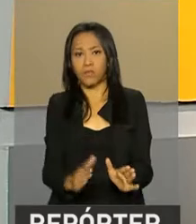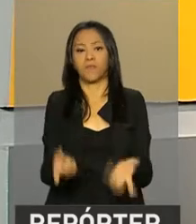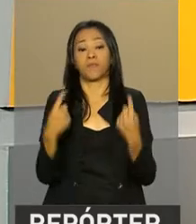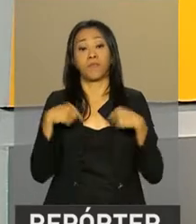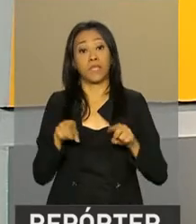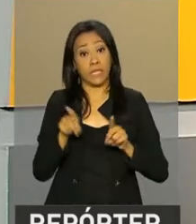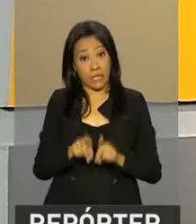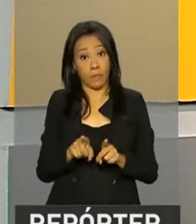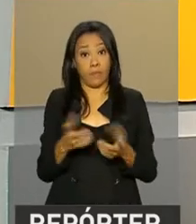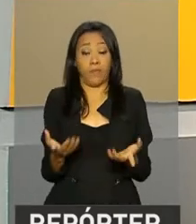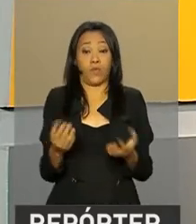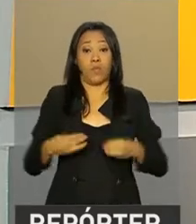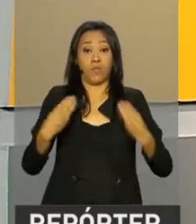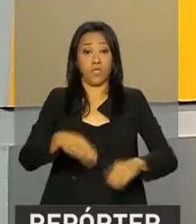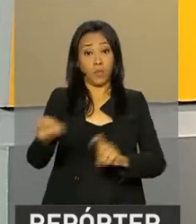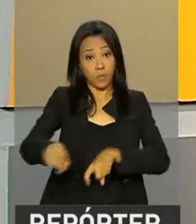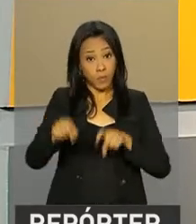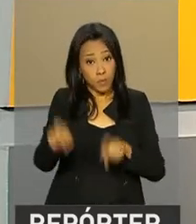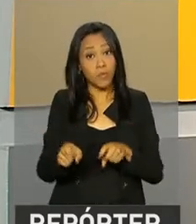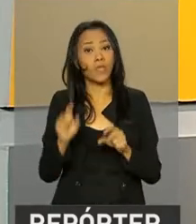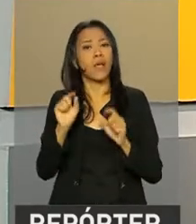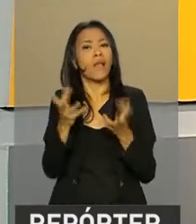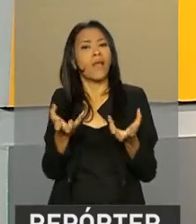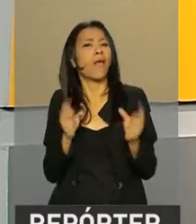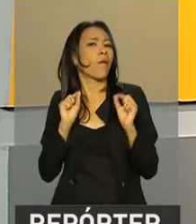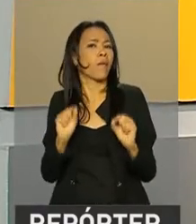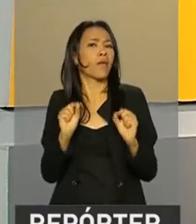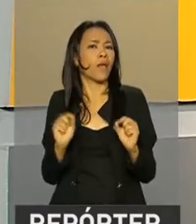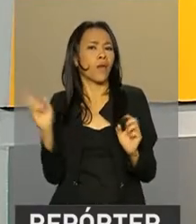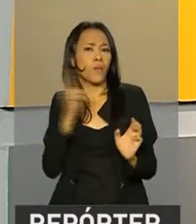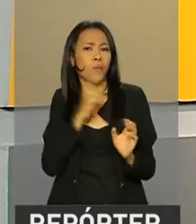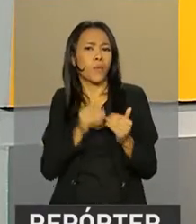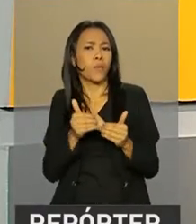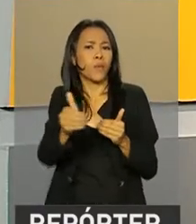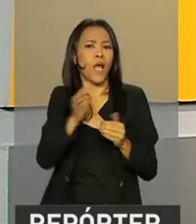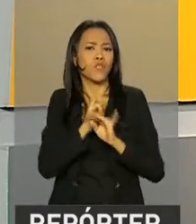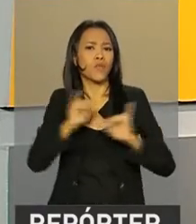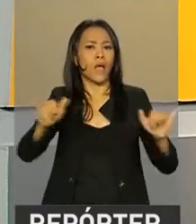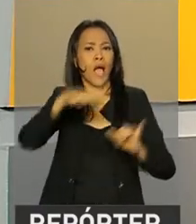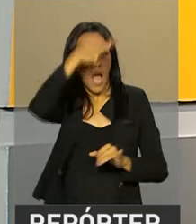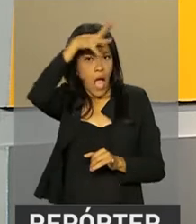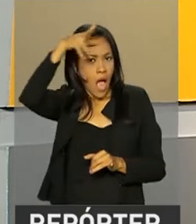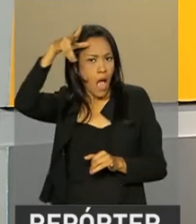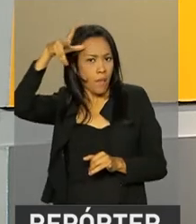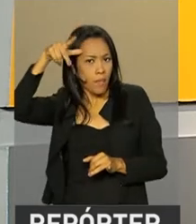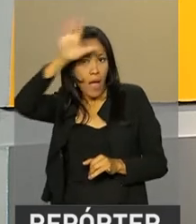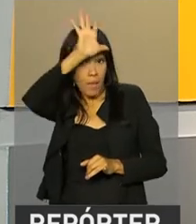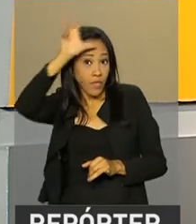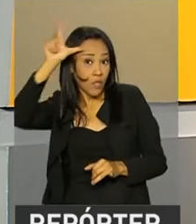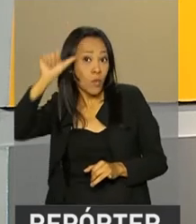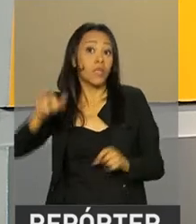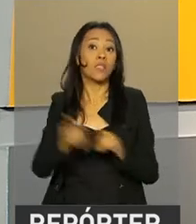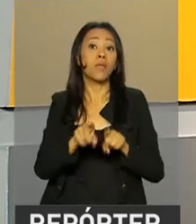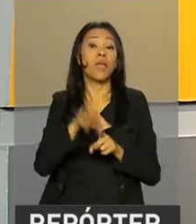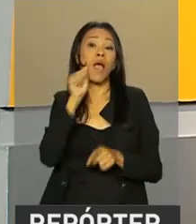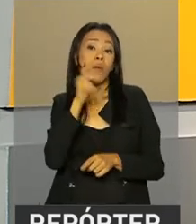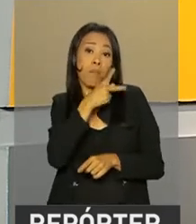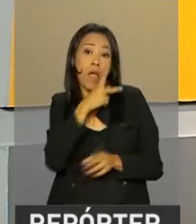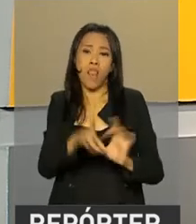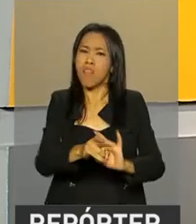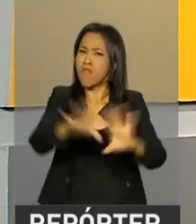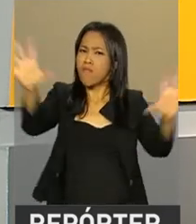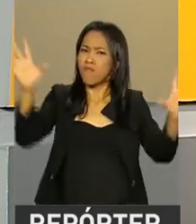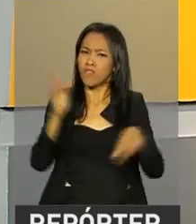a expectativa do ministério da agricultura é declarar em breve o amazonas eo amapá como livres de febre aftosa com